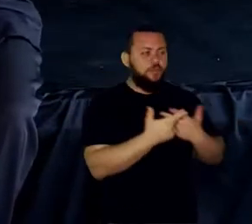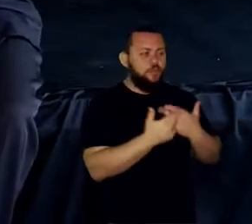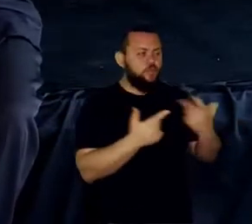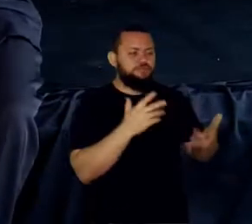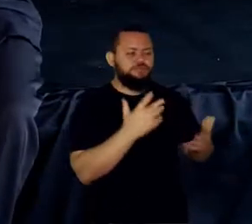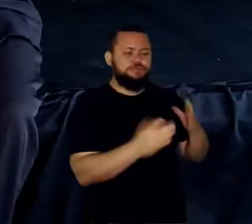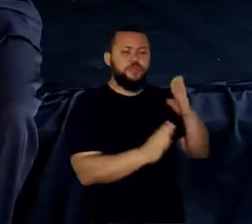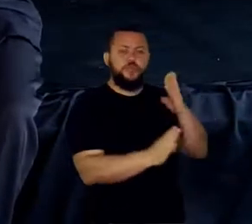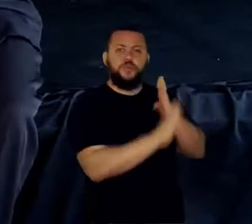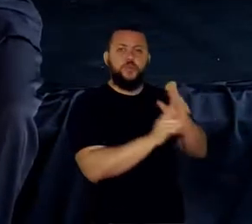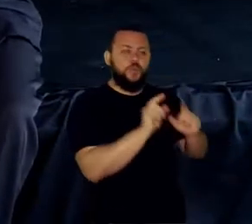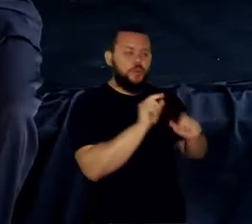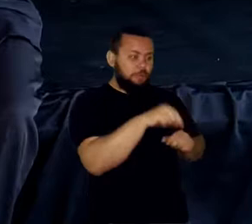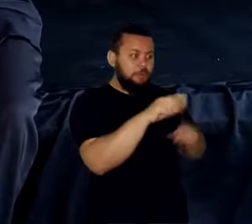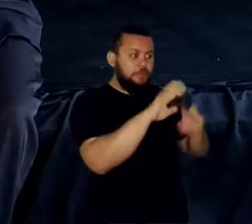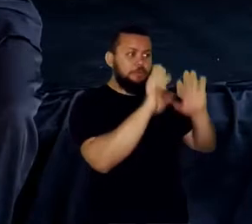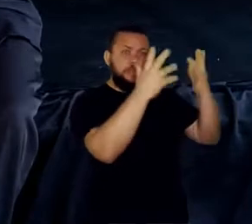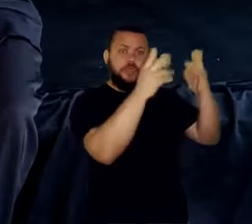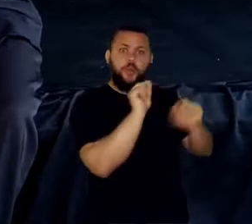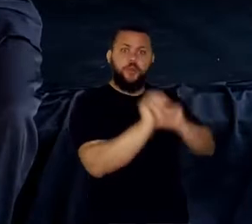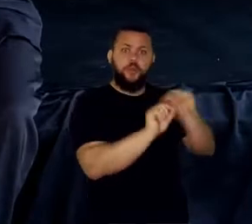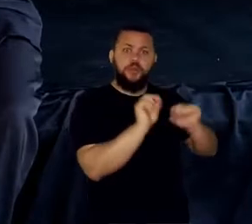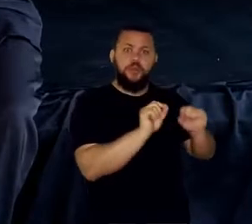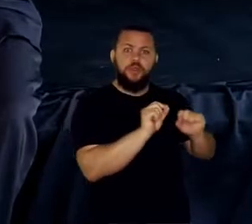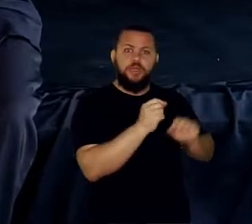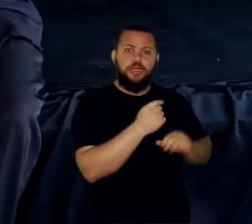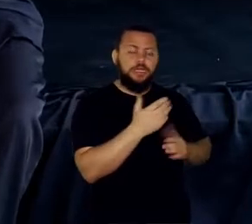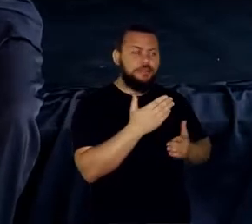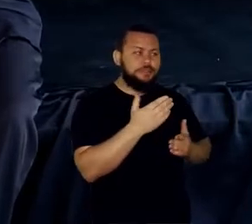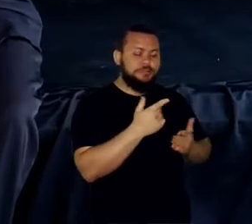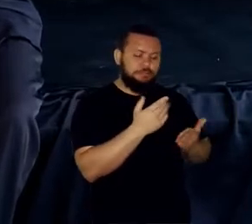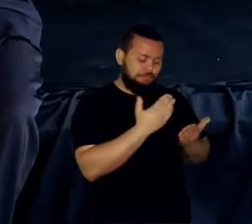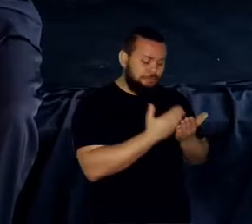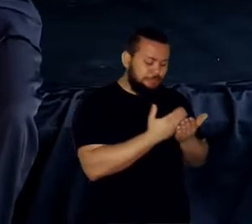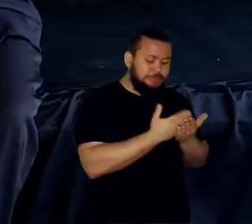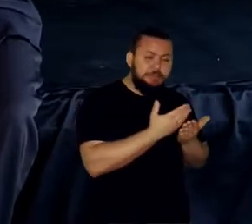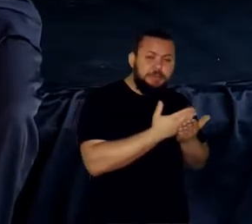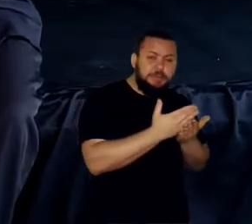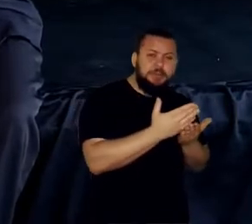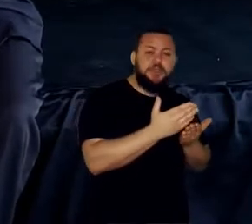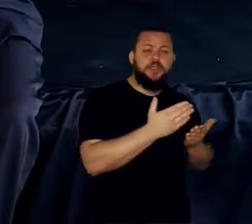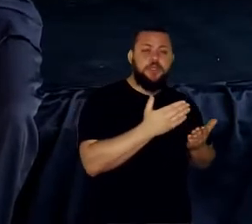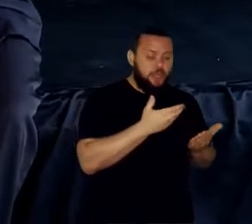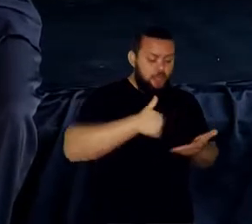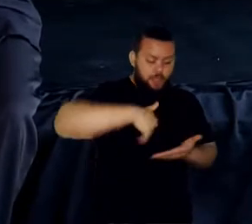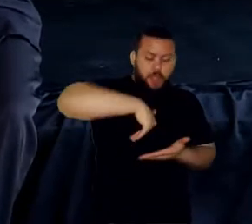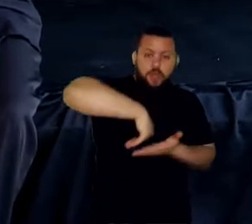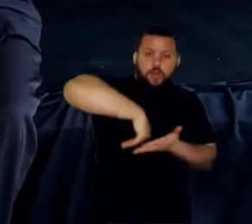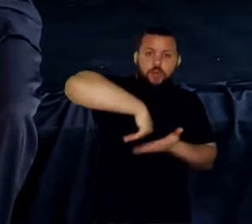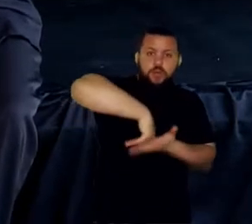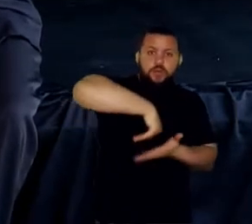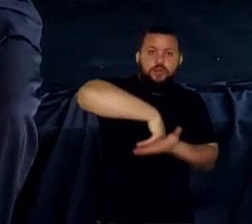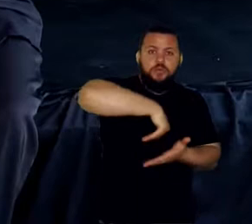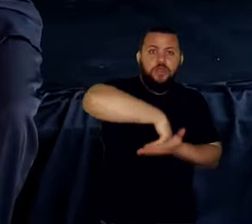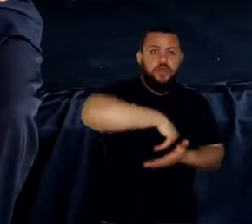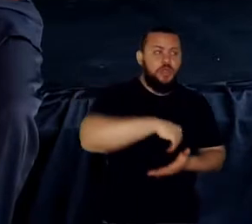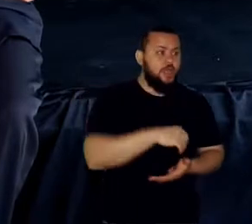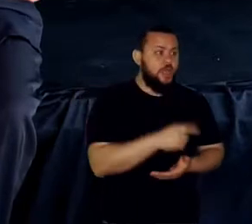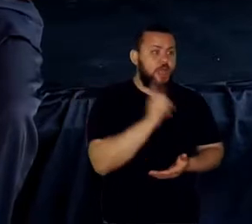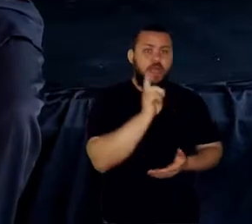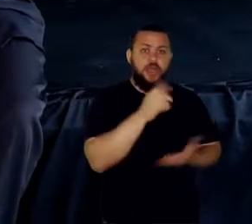espetáculo é que as primeiras notações do Curupira são de 1530.